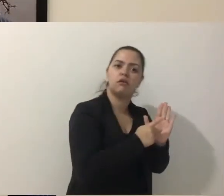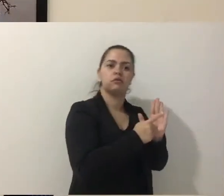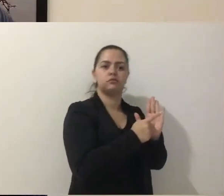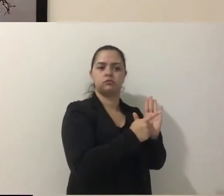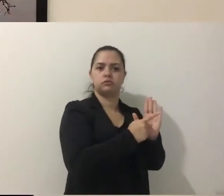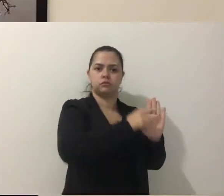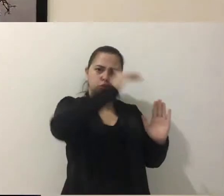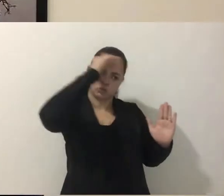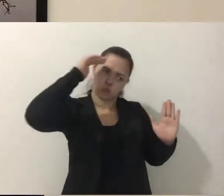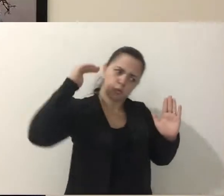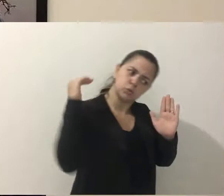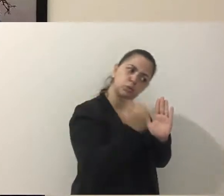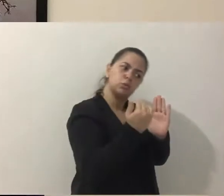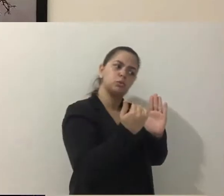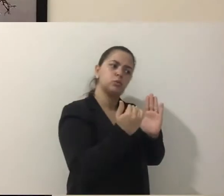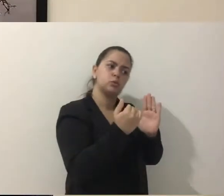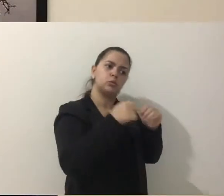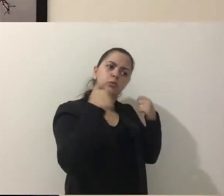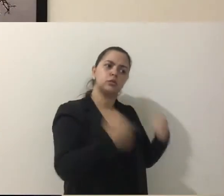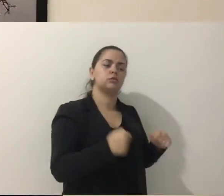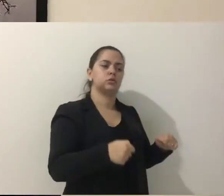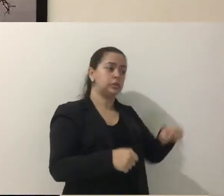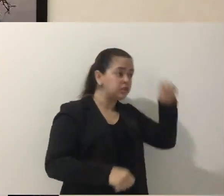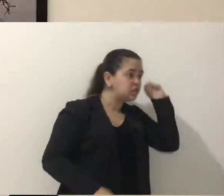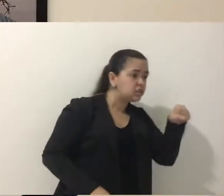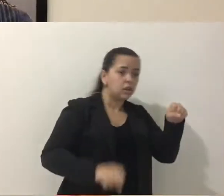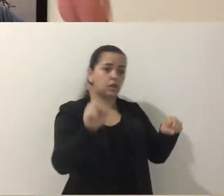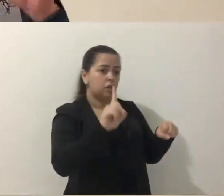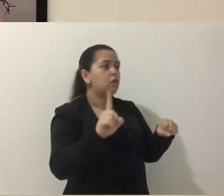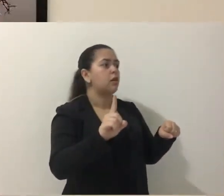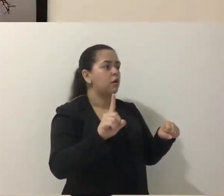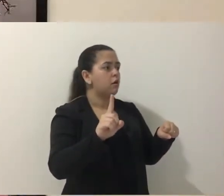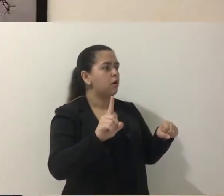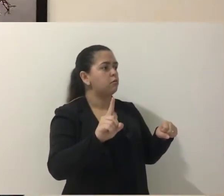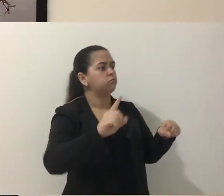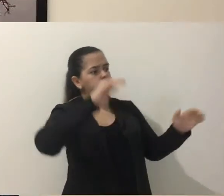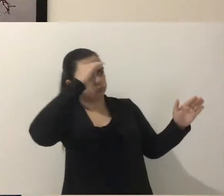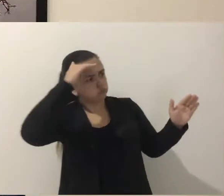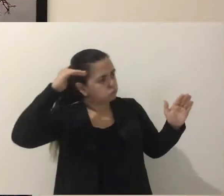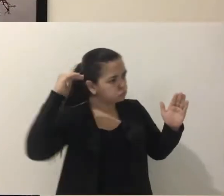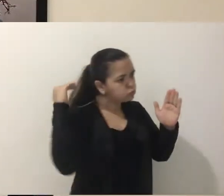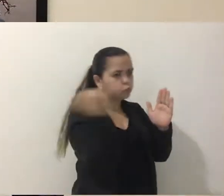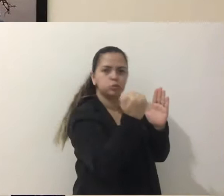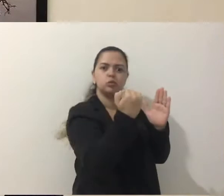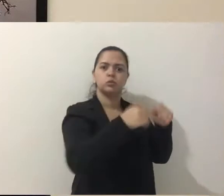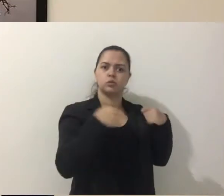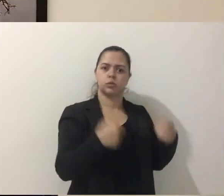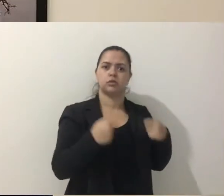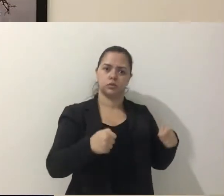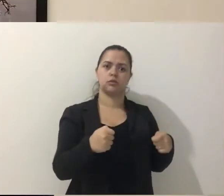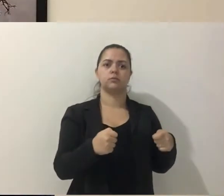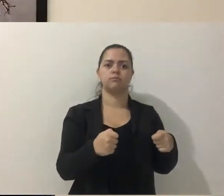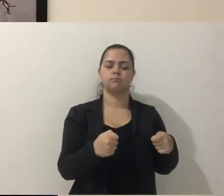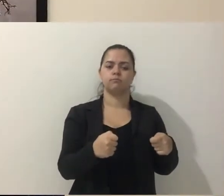seja realmente o que você disse. Ele diz, que o seu sim seja sim, que o seu não seja não. Aí